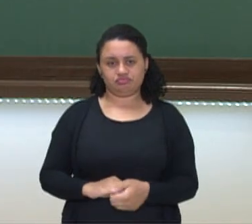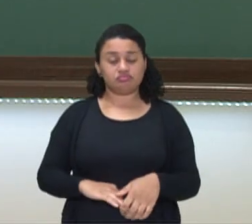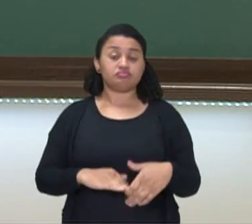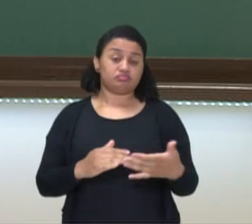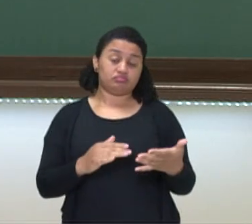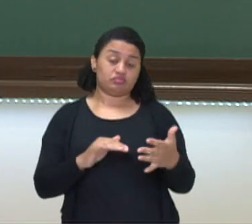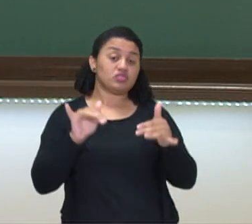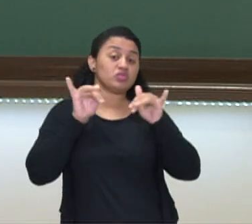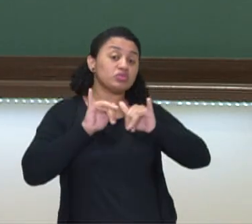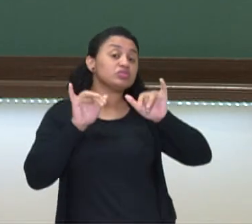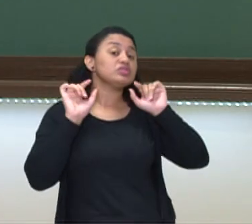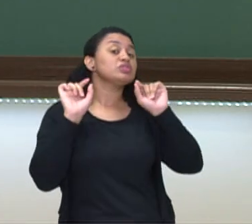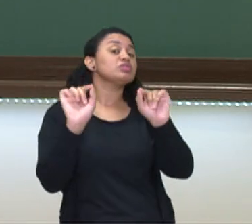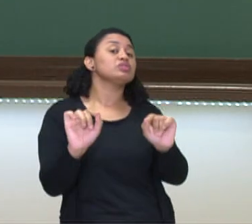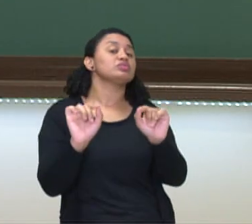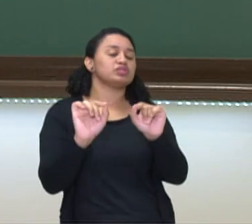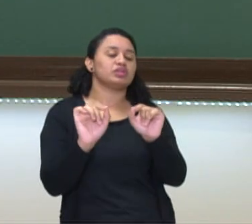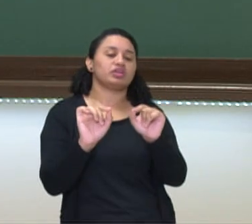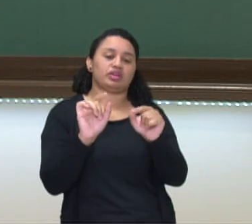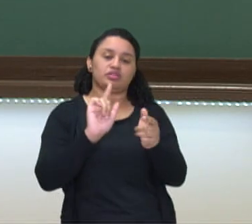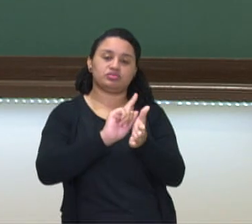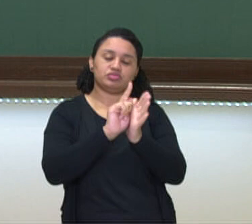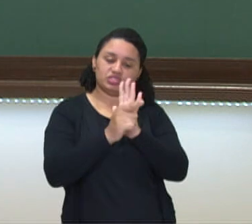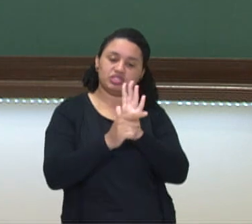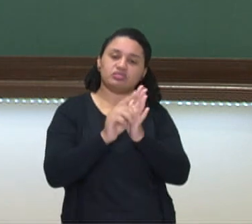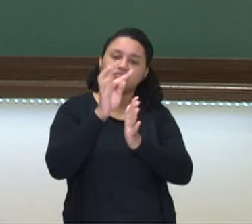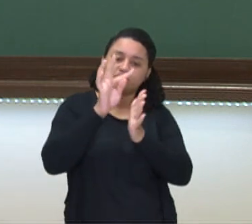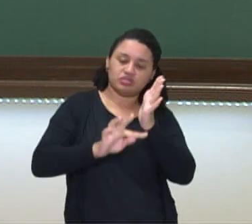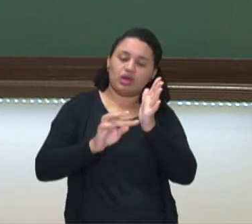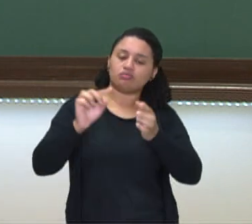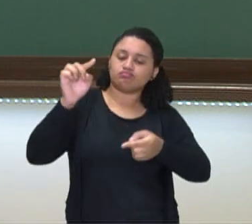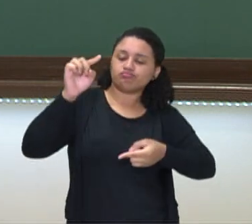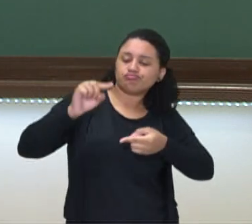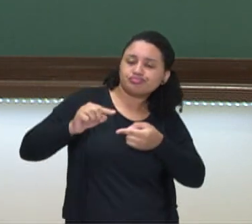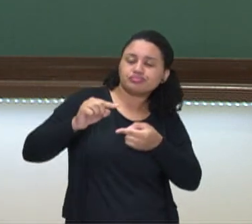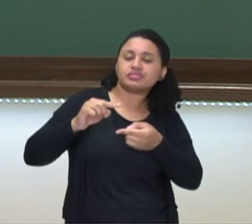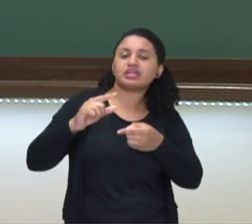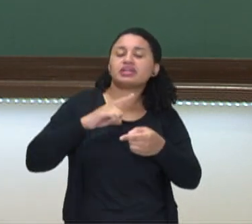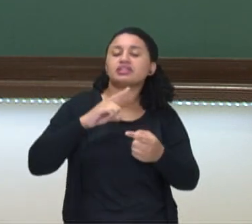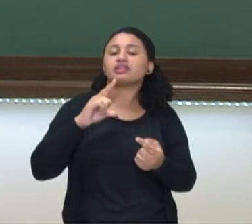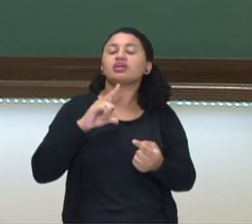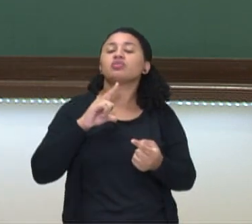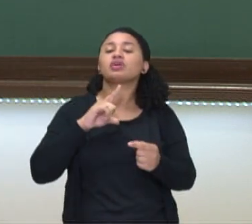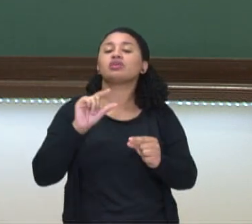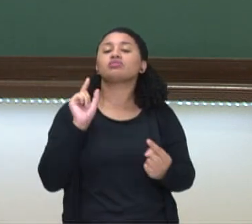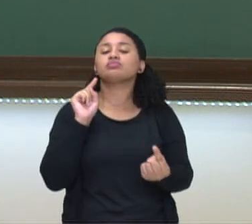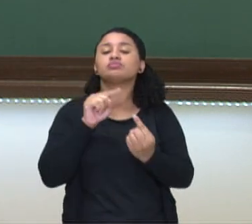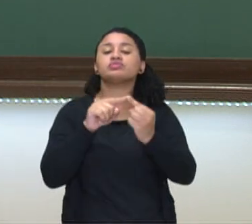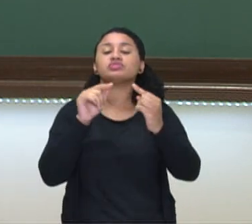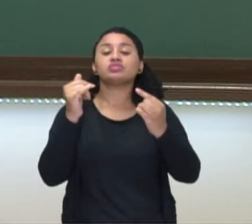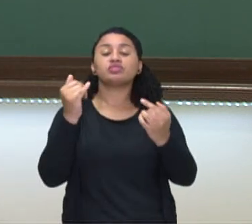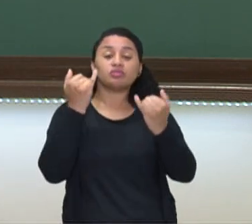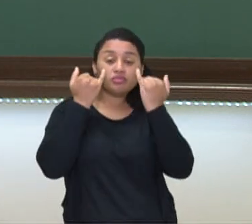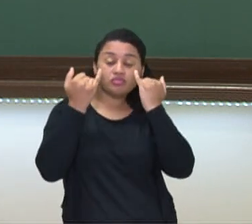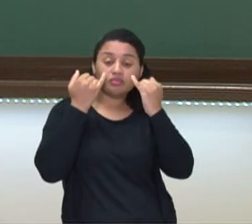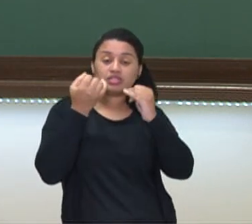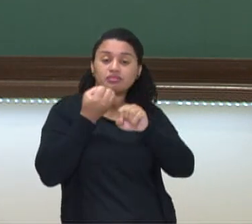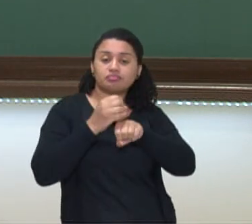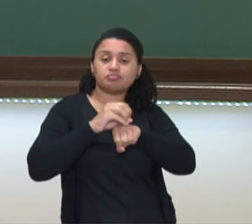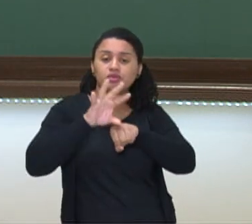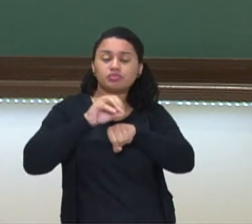um gênero textual, breve, curto, que tem o objetivo de trazer uma informação a respeito de um